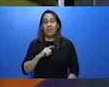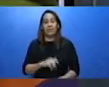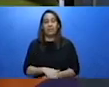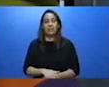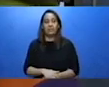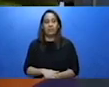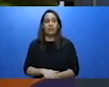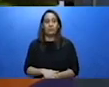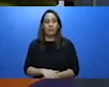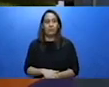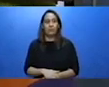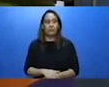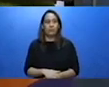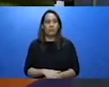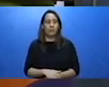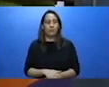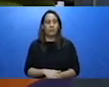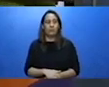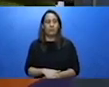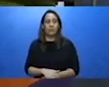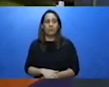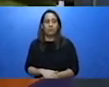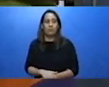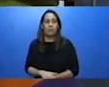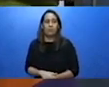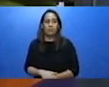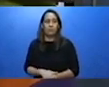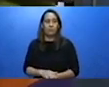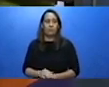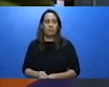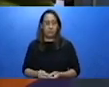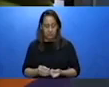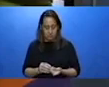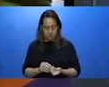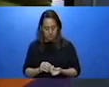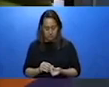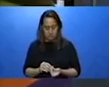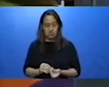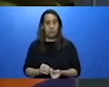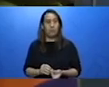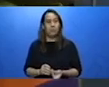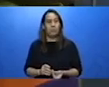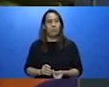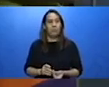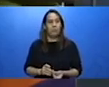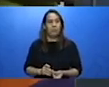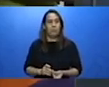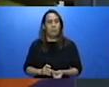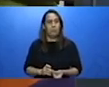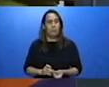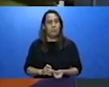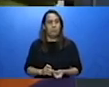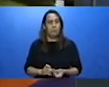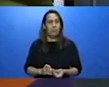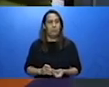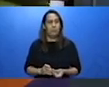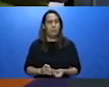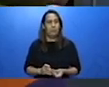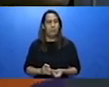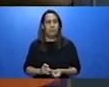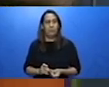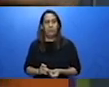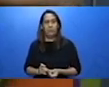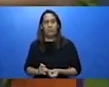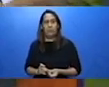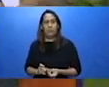Tinha, certo? E a televisão que tinha, a gente só vai colocar o sinônimo, tá? Nós não